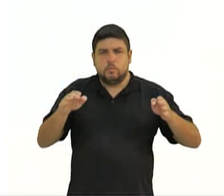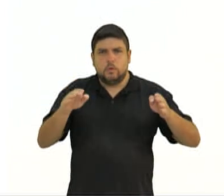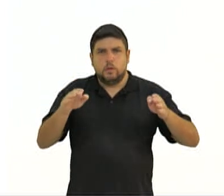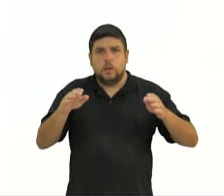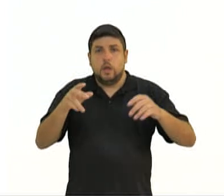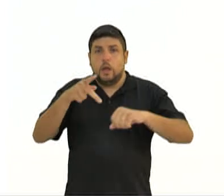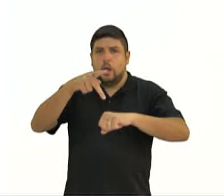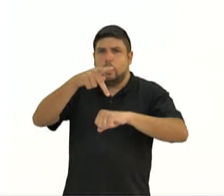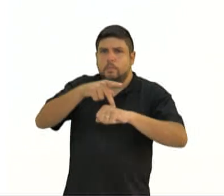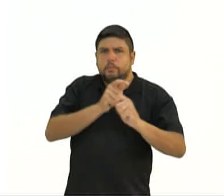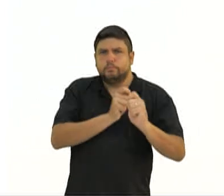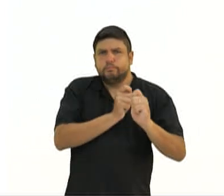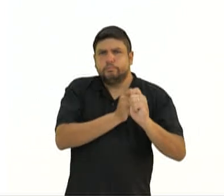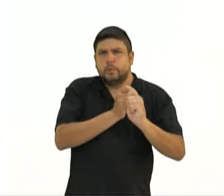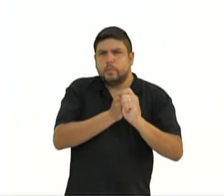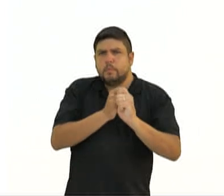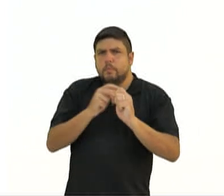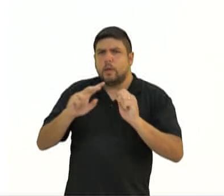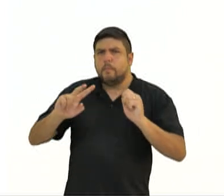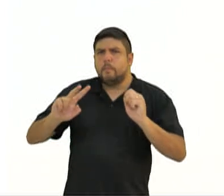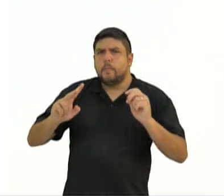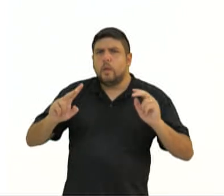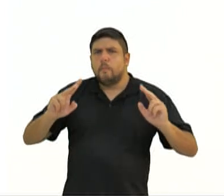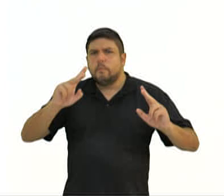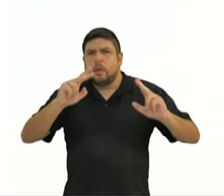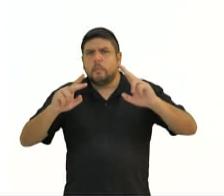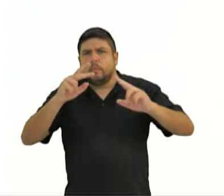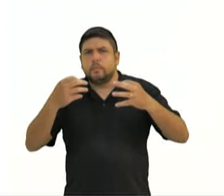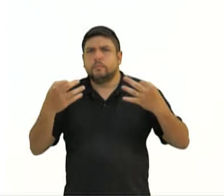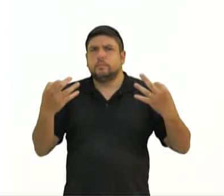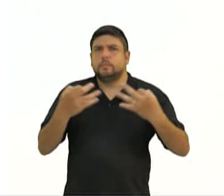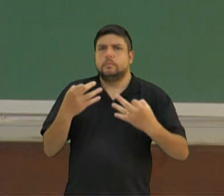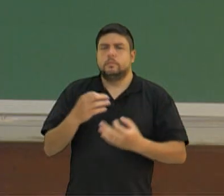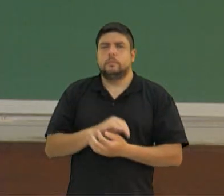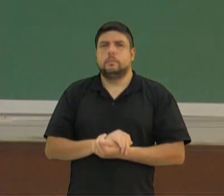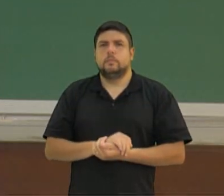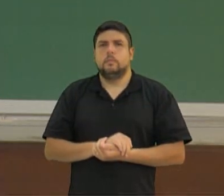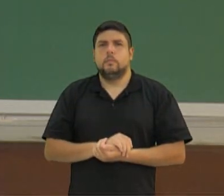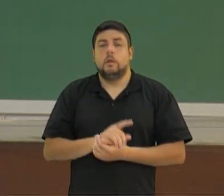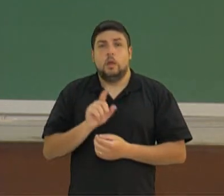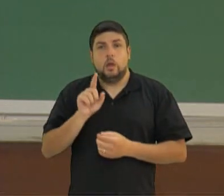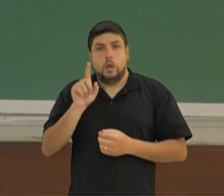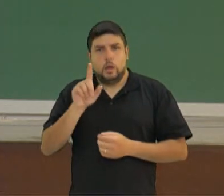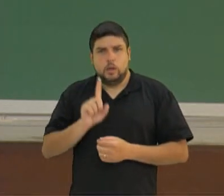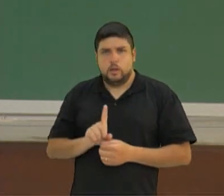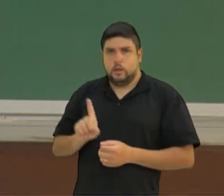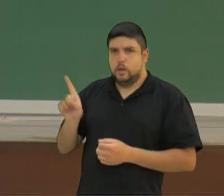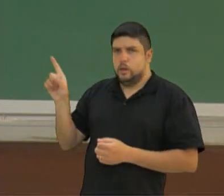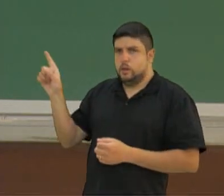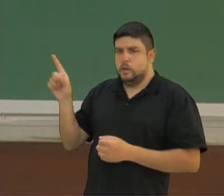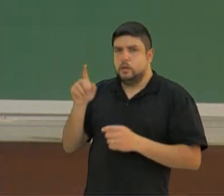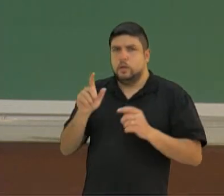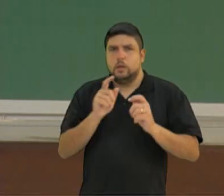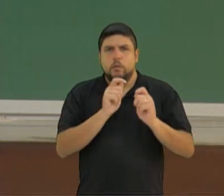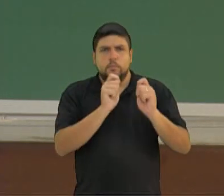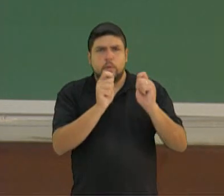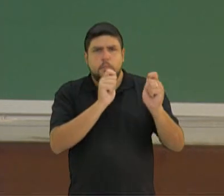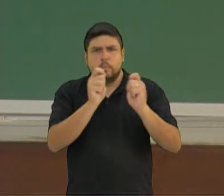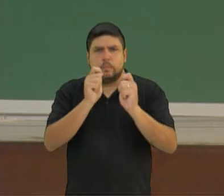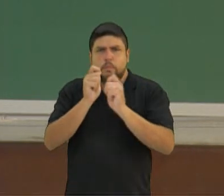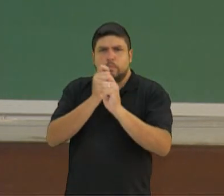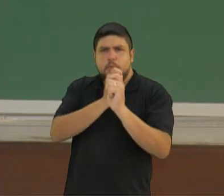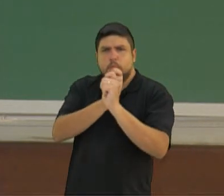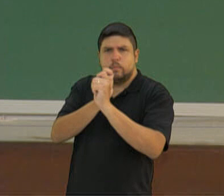precisos. Aqui, esses cortes precisos, as informações são bem